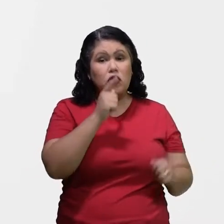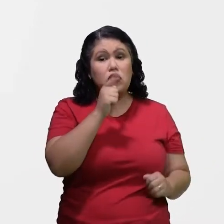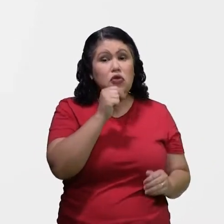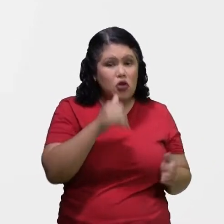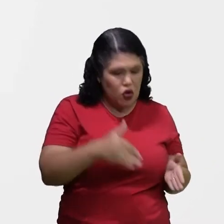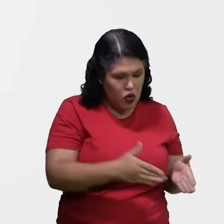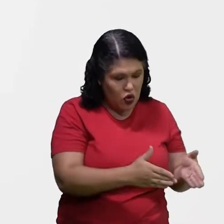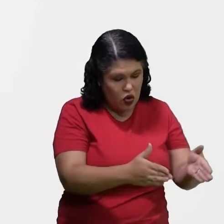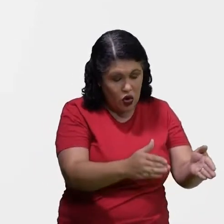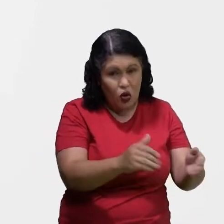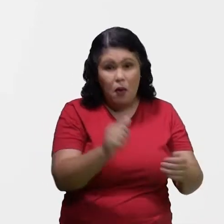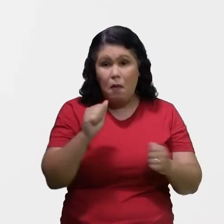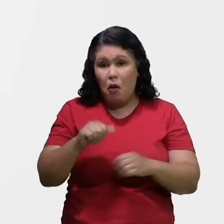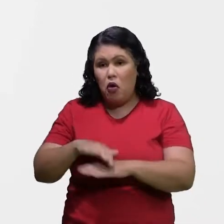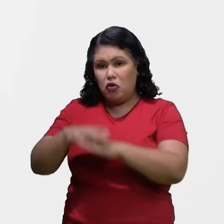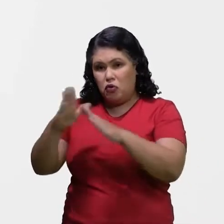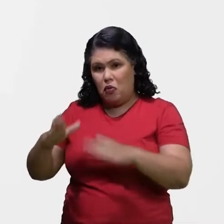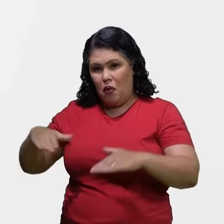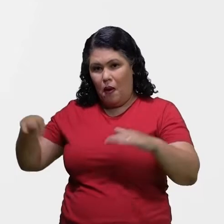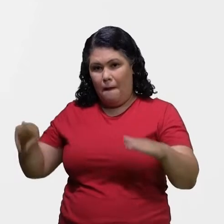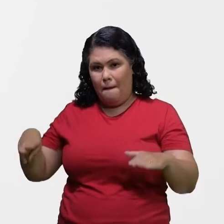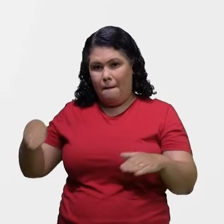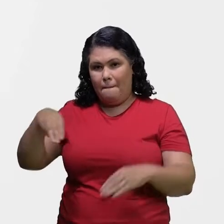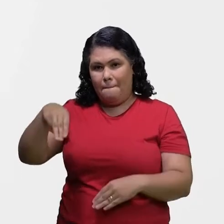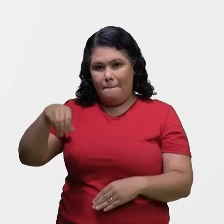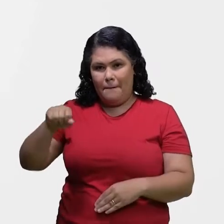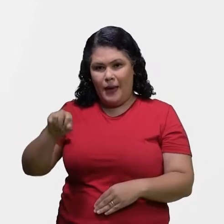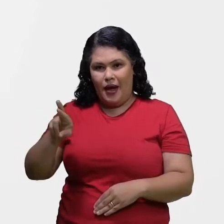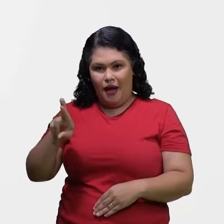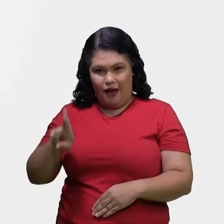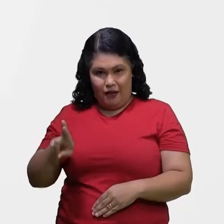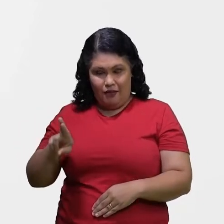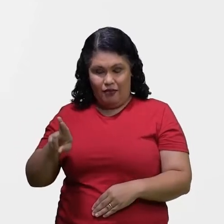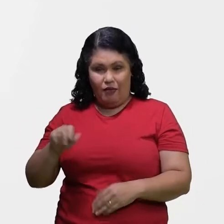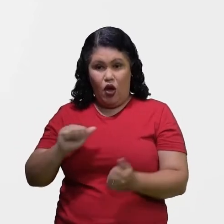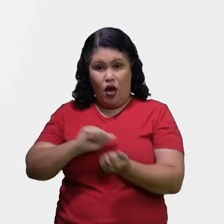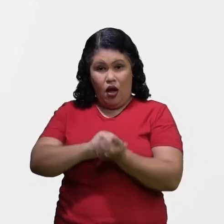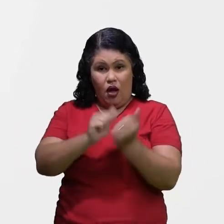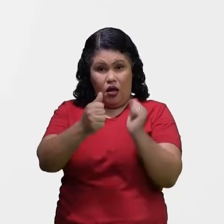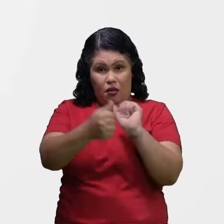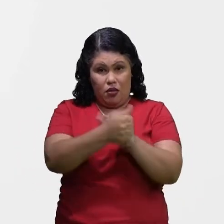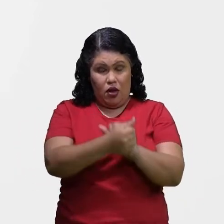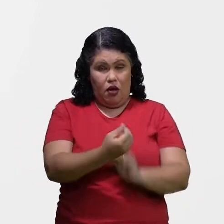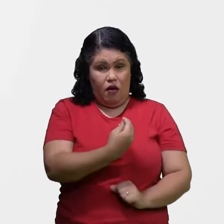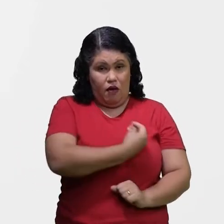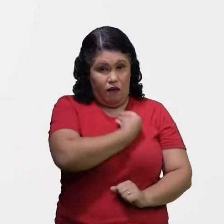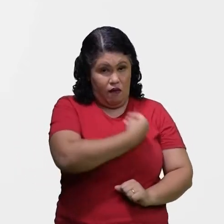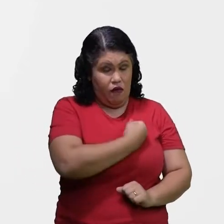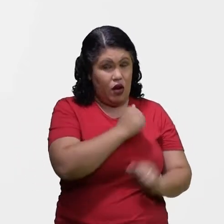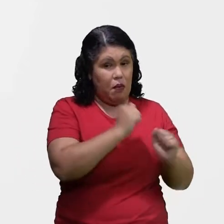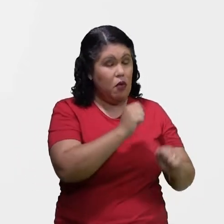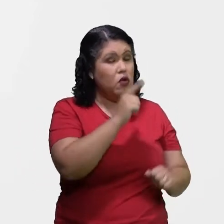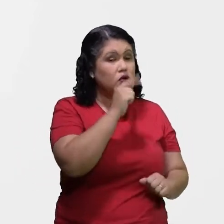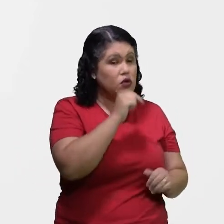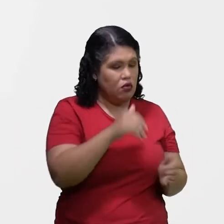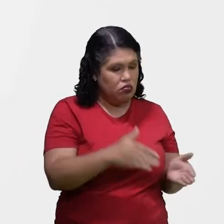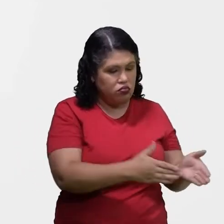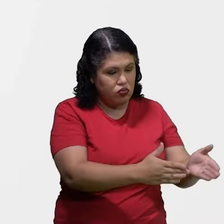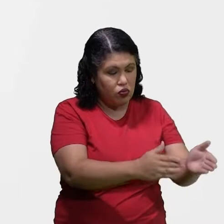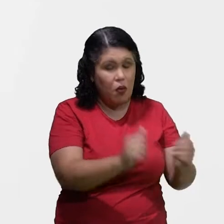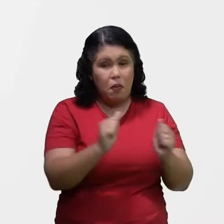água salgada. Tem peixes que vivem em água salgada, são adaptados, eles se adaptaram a viver em água salgada, outros em água